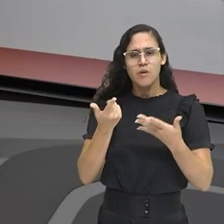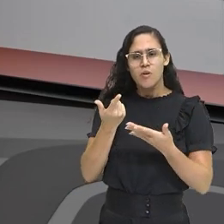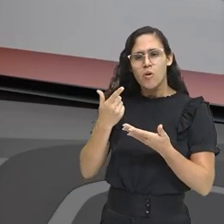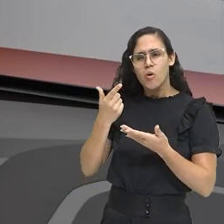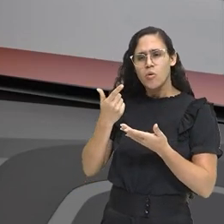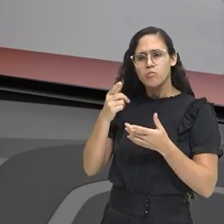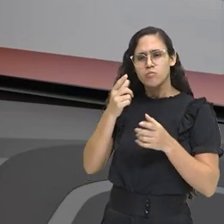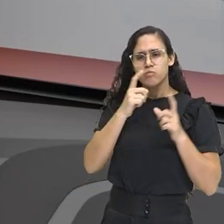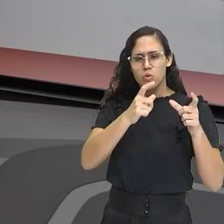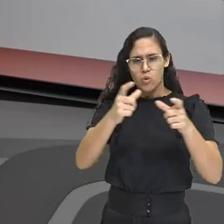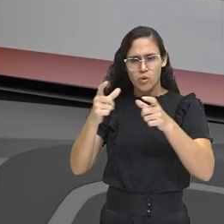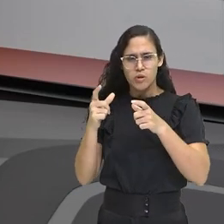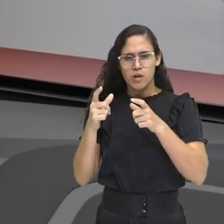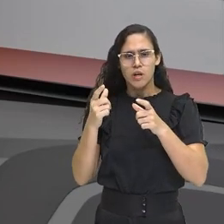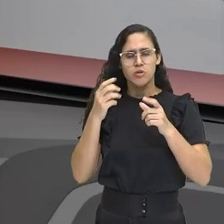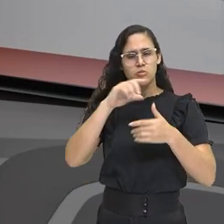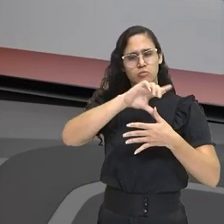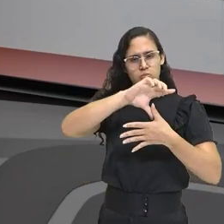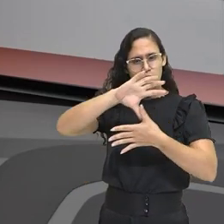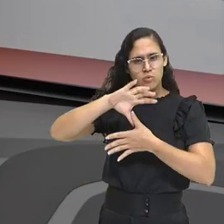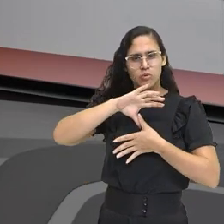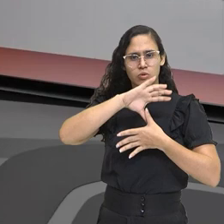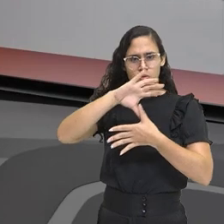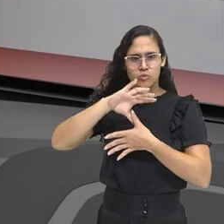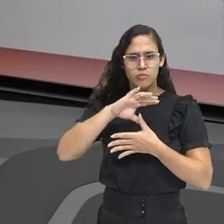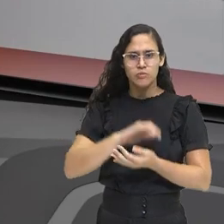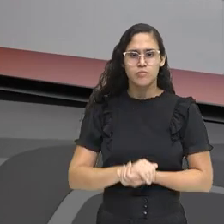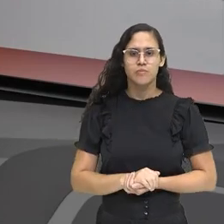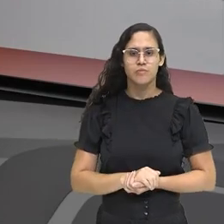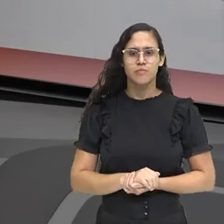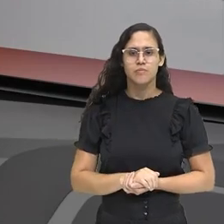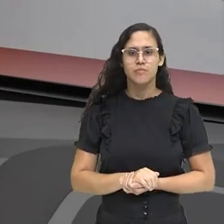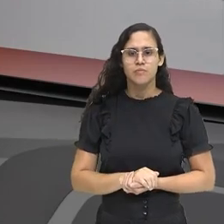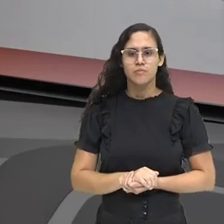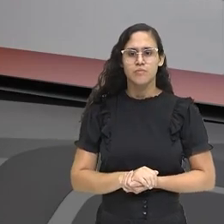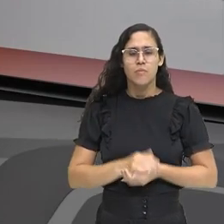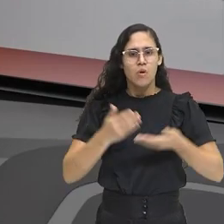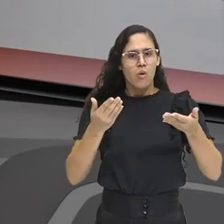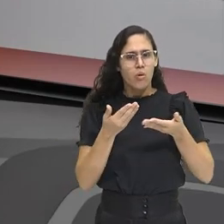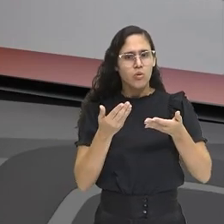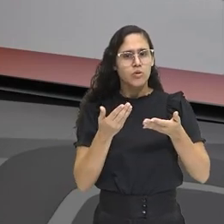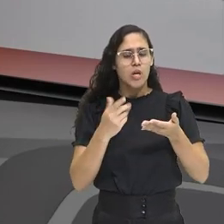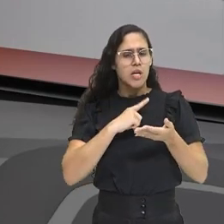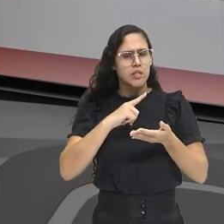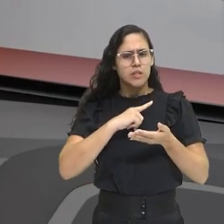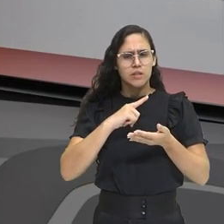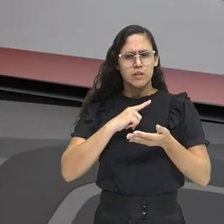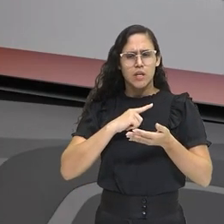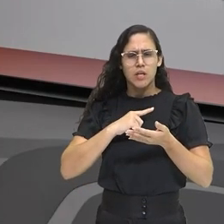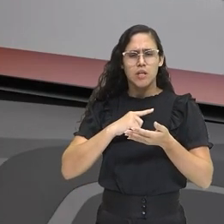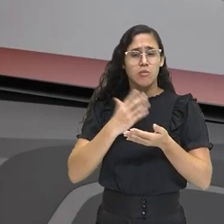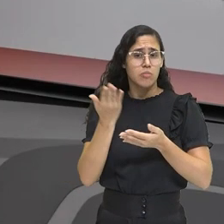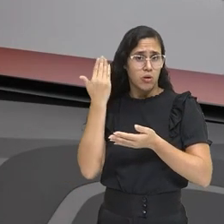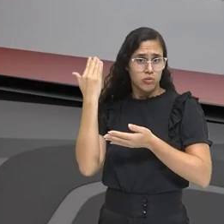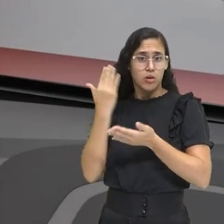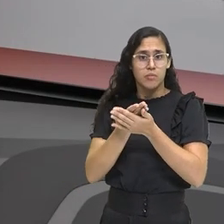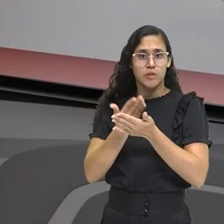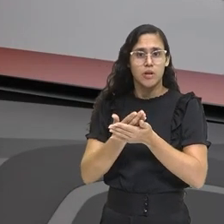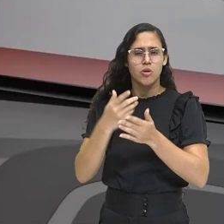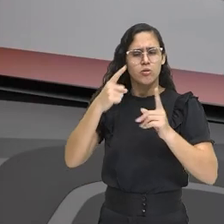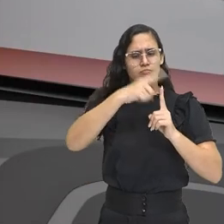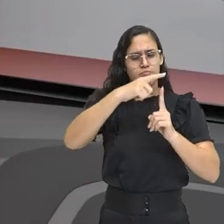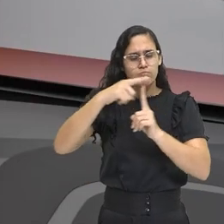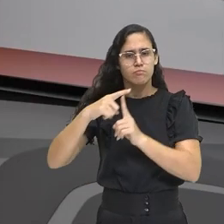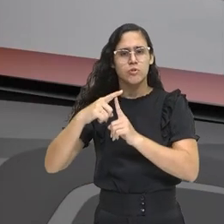esses mapas, eles estão ficando cada vez mais modernos. Hoje a gente tem aí, vimos na aula anterior, né, os tipos